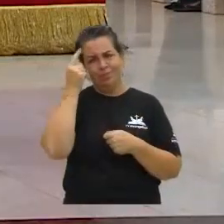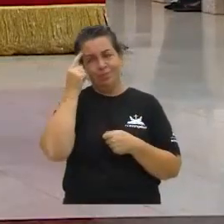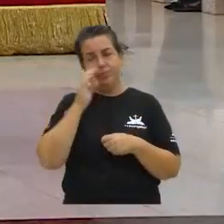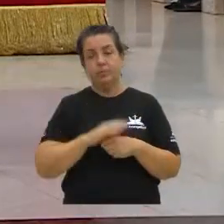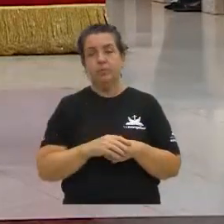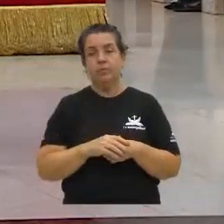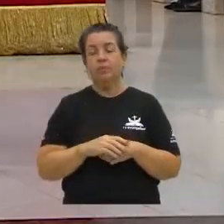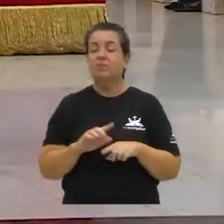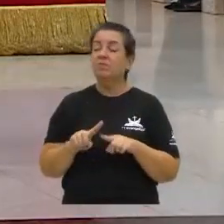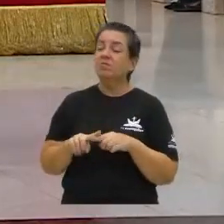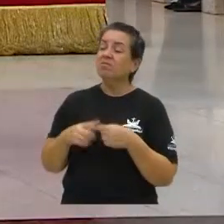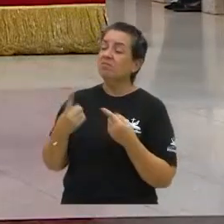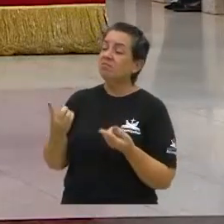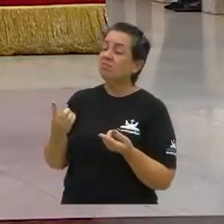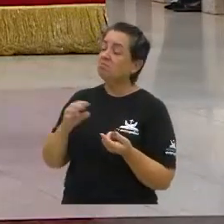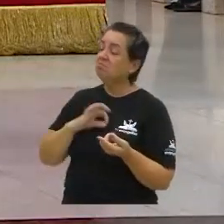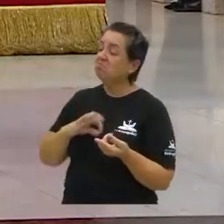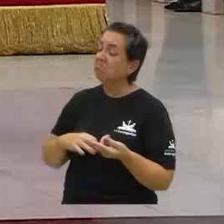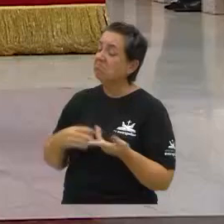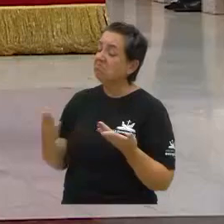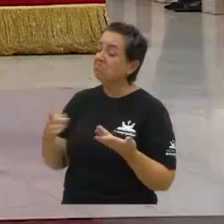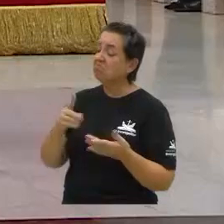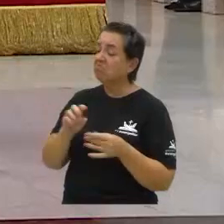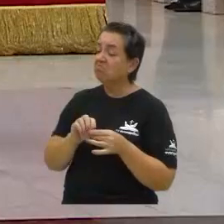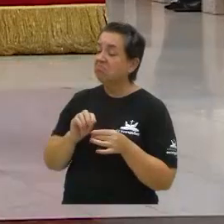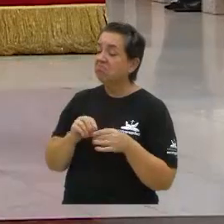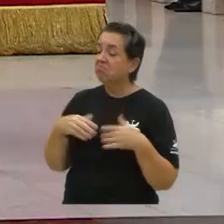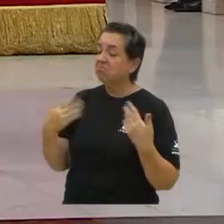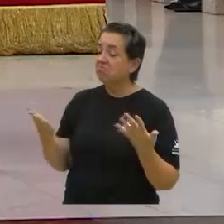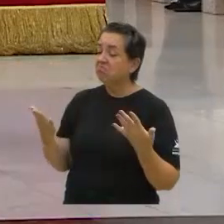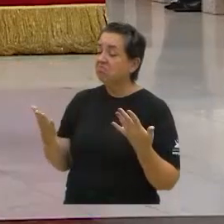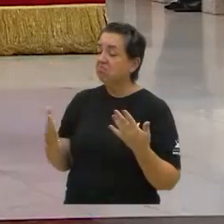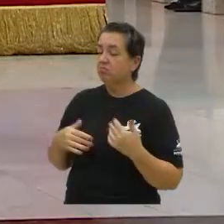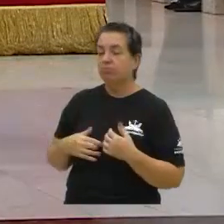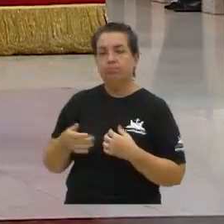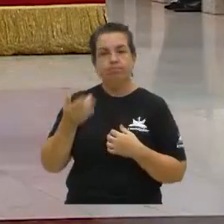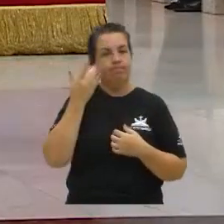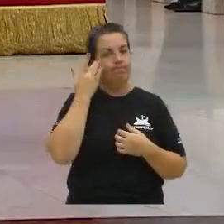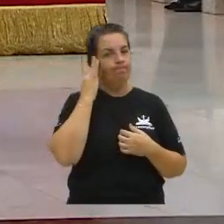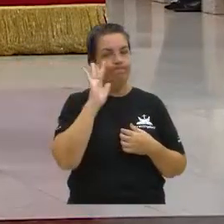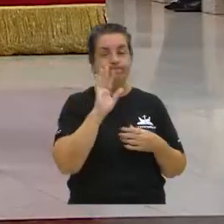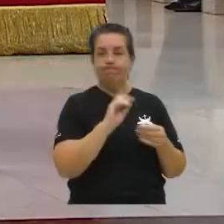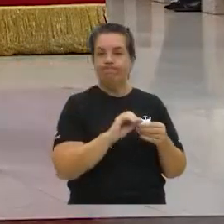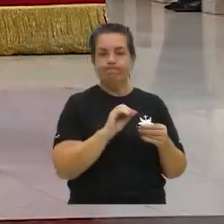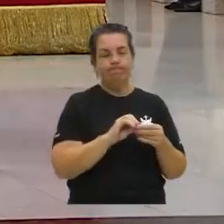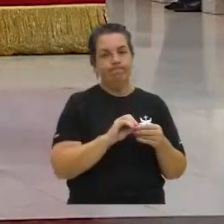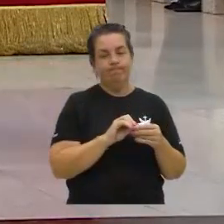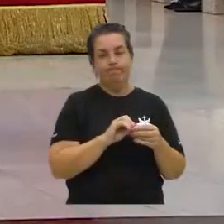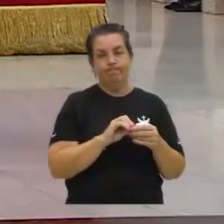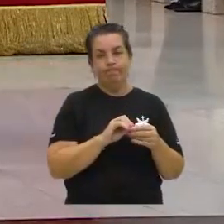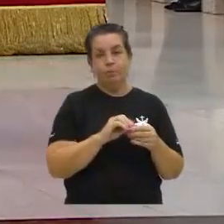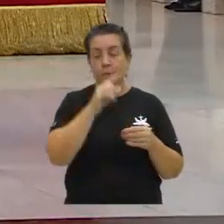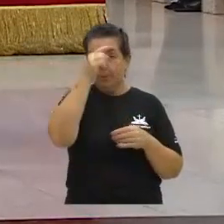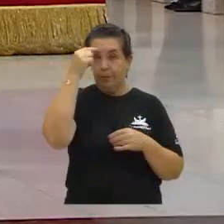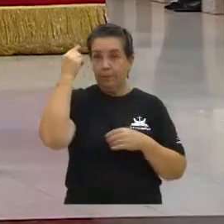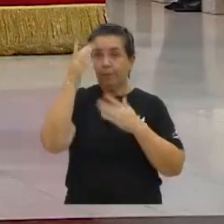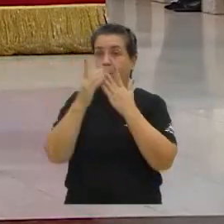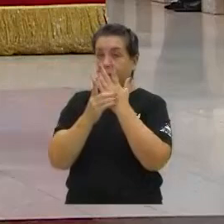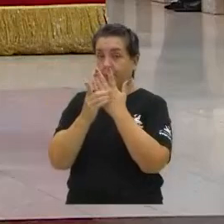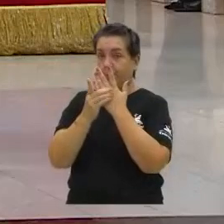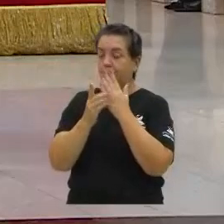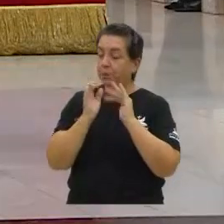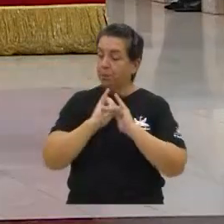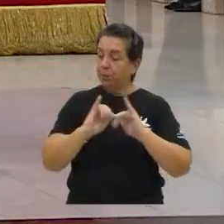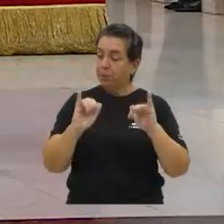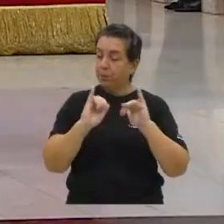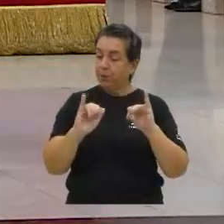Padre, mas isso a gente faz? Eu não sei se a gente faz. São Pio dizia